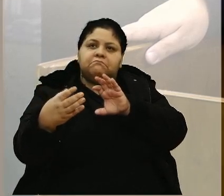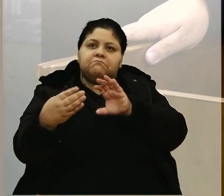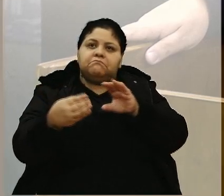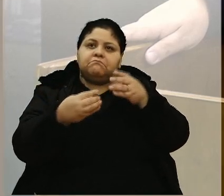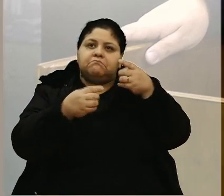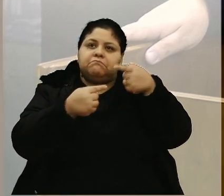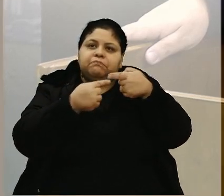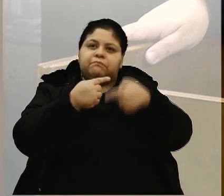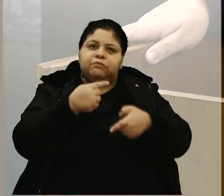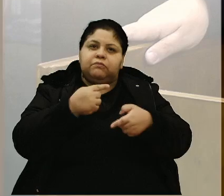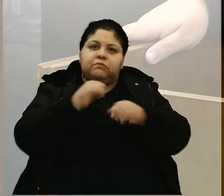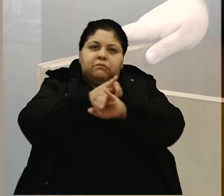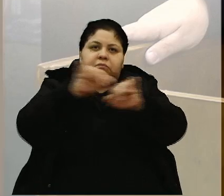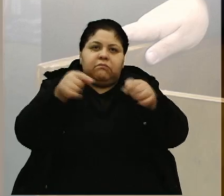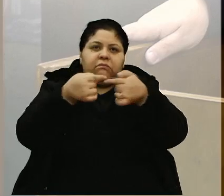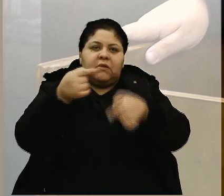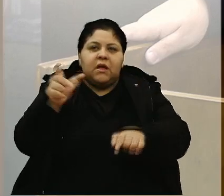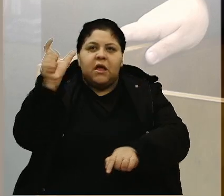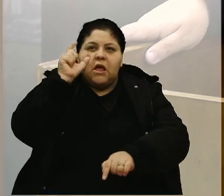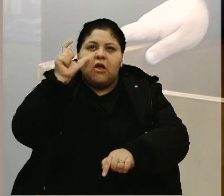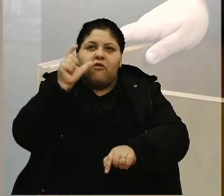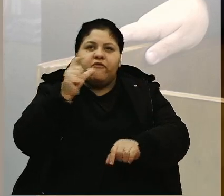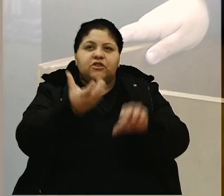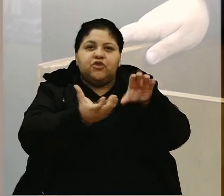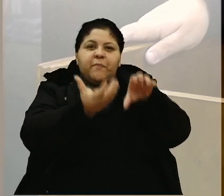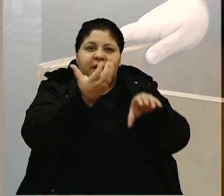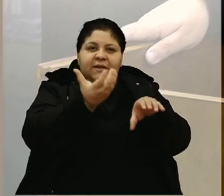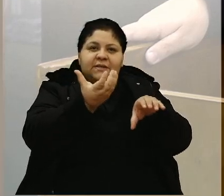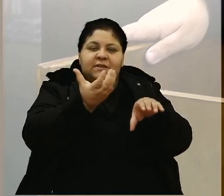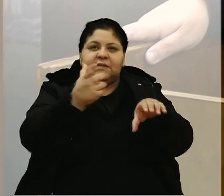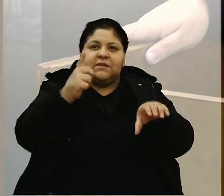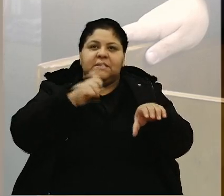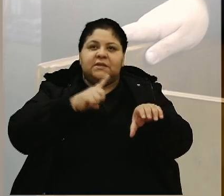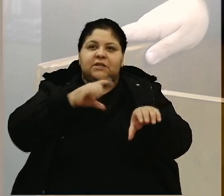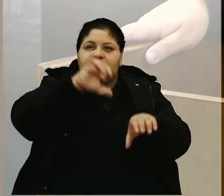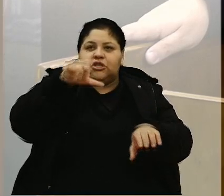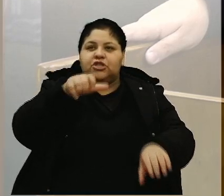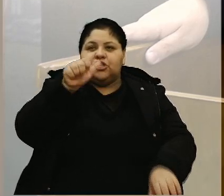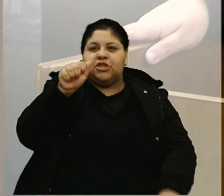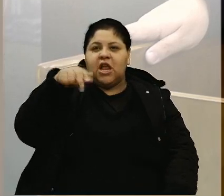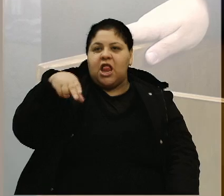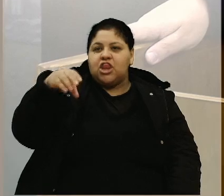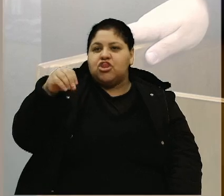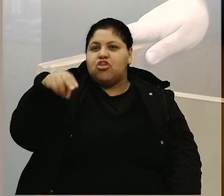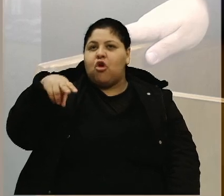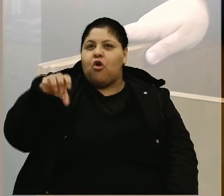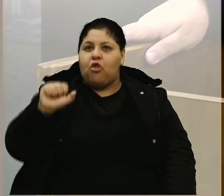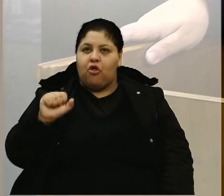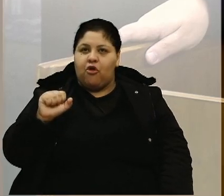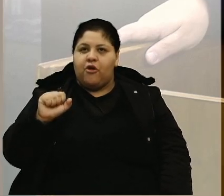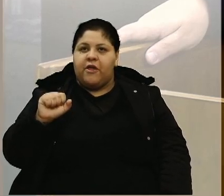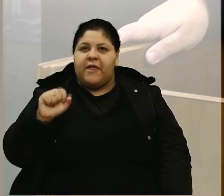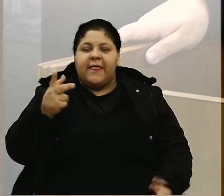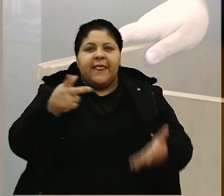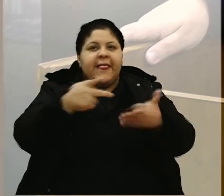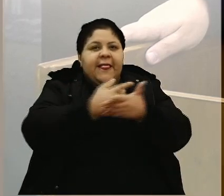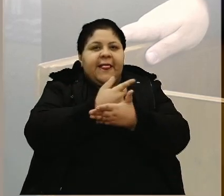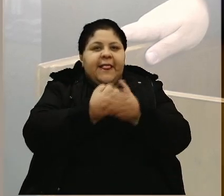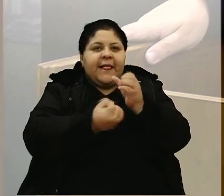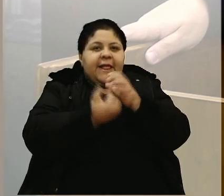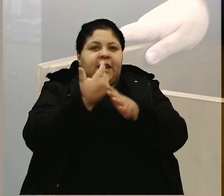desinformação. Eu vejo lá em Brasília que tem o parlamentar Janones, que muitas vezes manipula a informação, cria fake